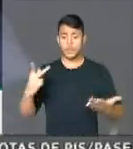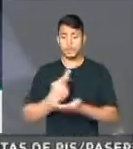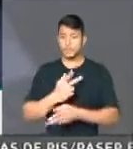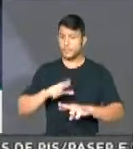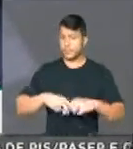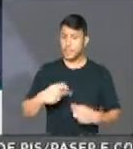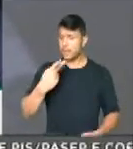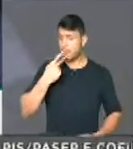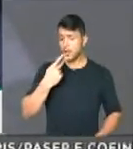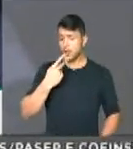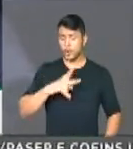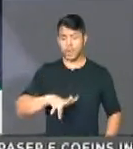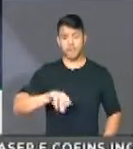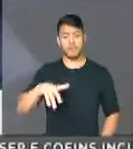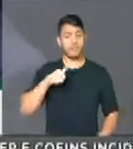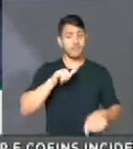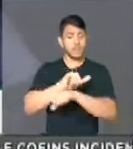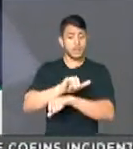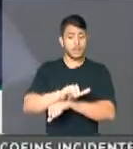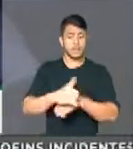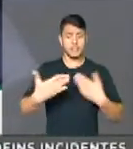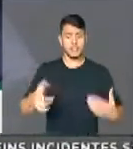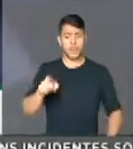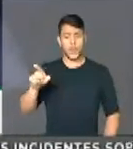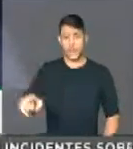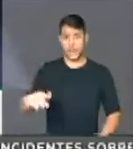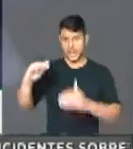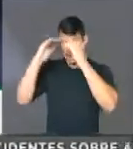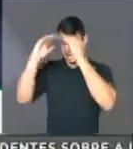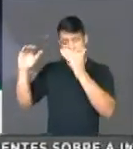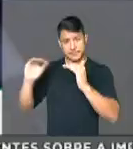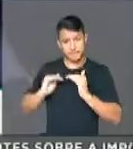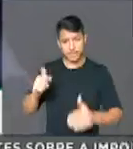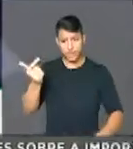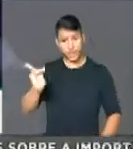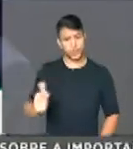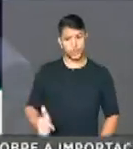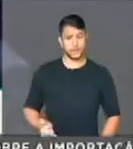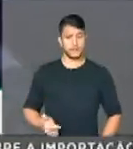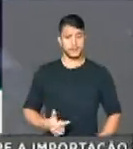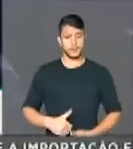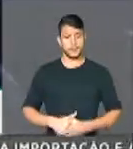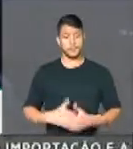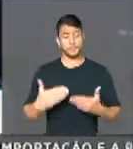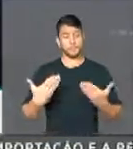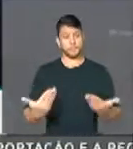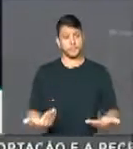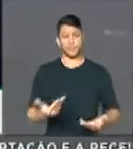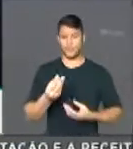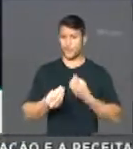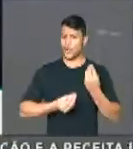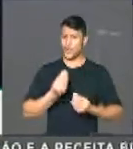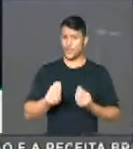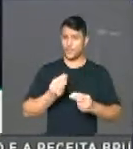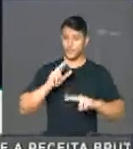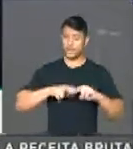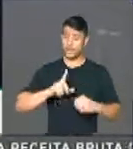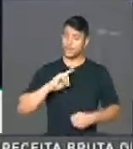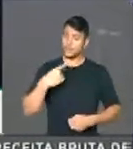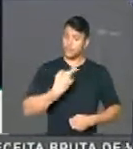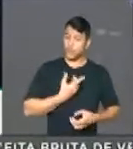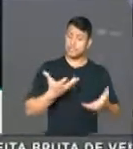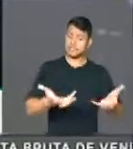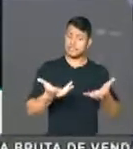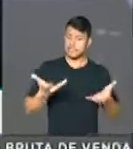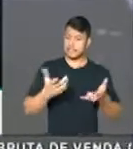Então isso é um desrespeito a esse poder e às comissões que aqueceram o pedido do próprio ministro e transformaram a convocação